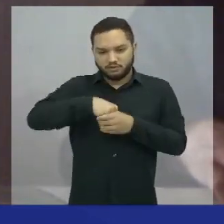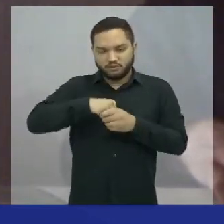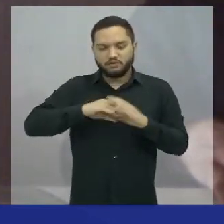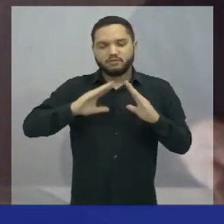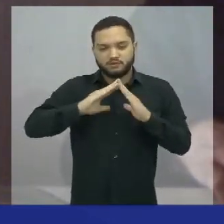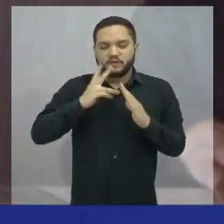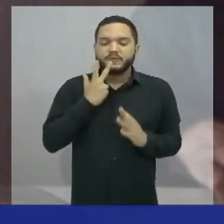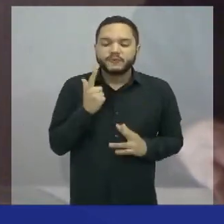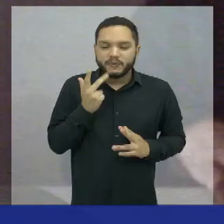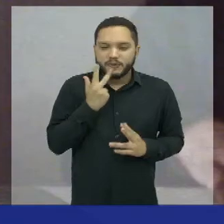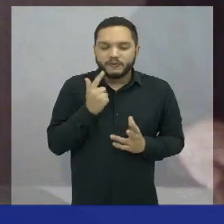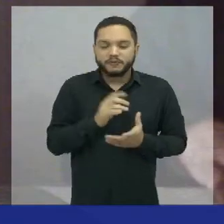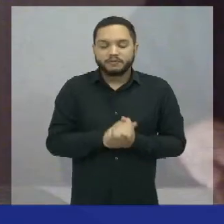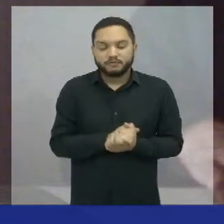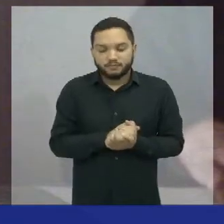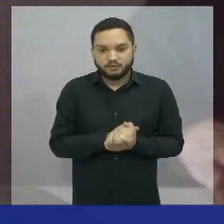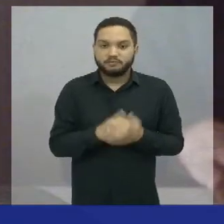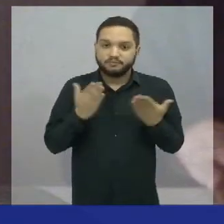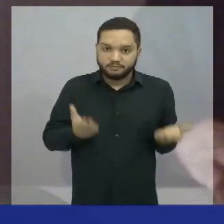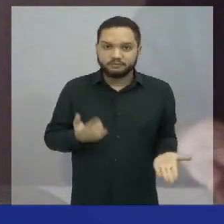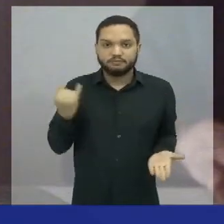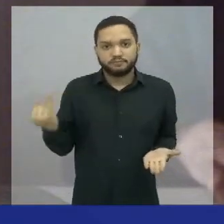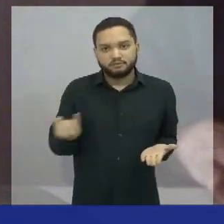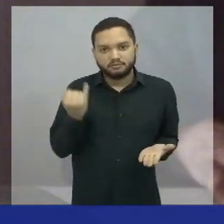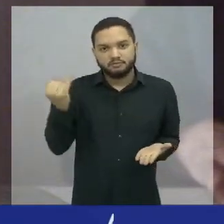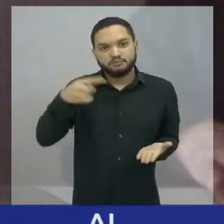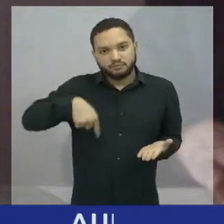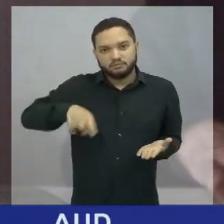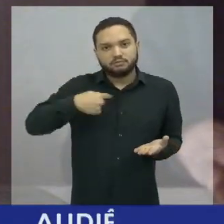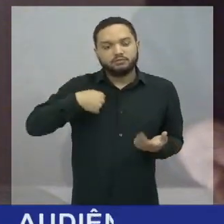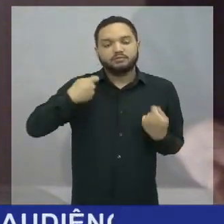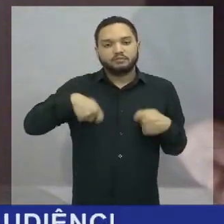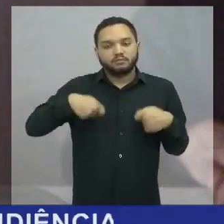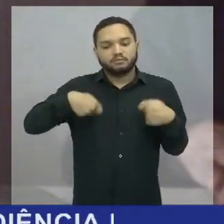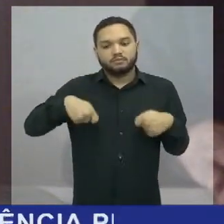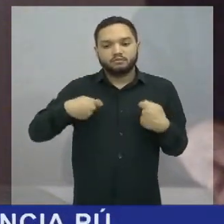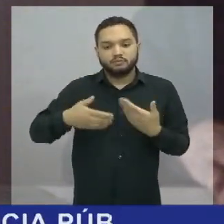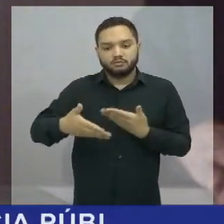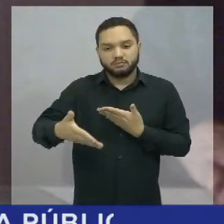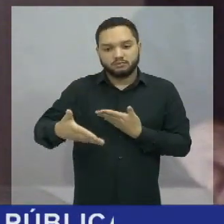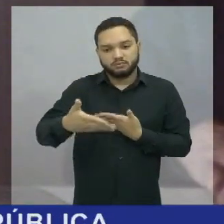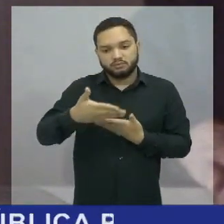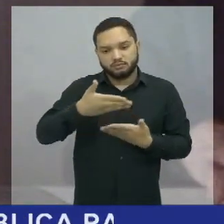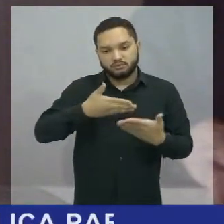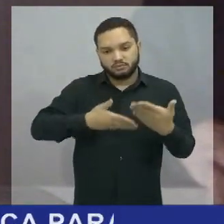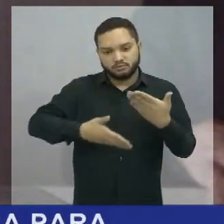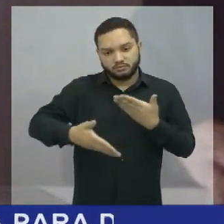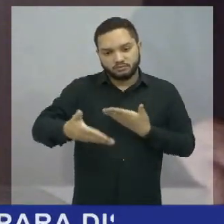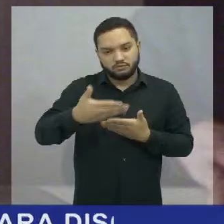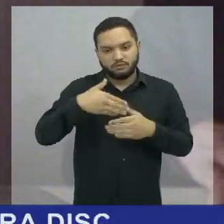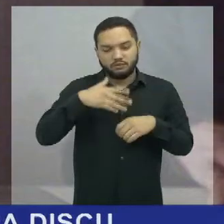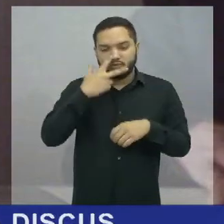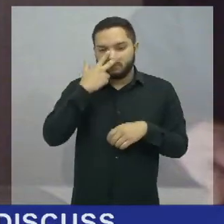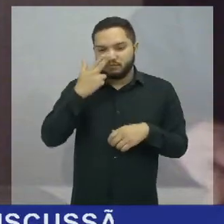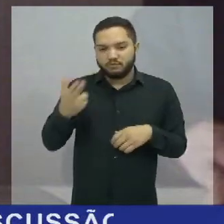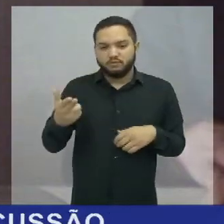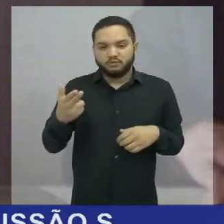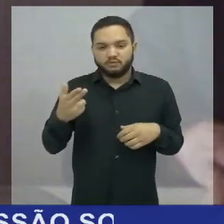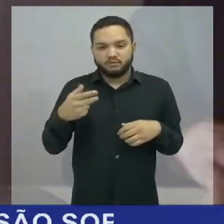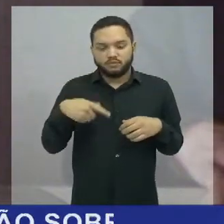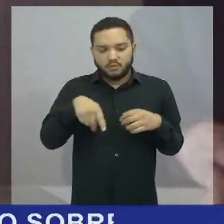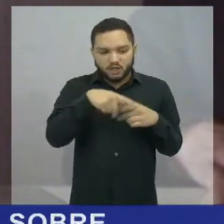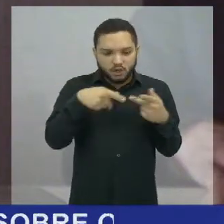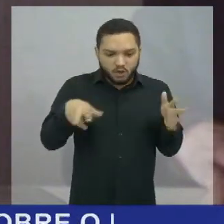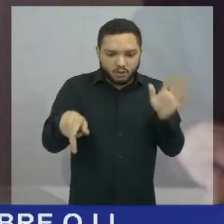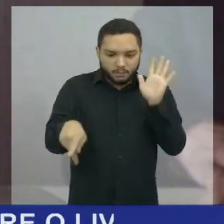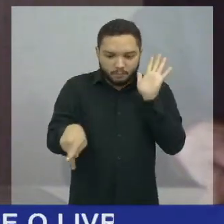nossa cidade. Então, é muito importante a gente ter essa relação, mais do que de amor, né, de pertencimento